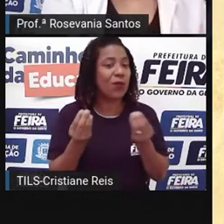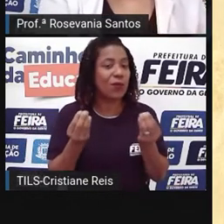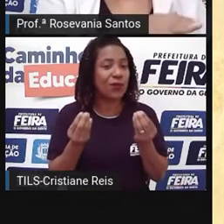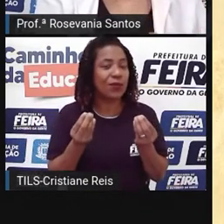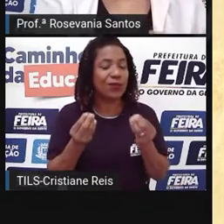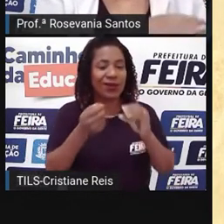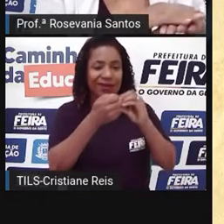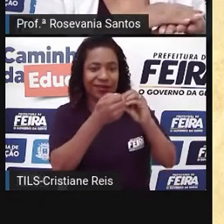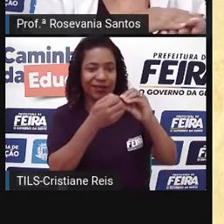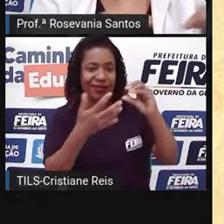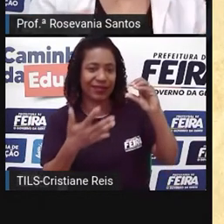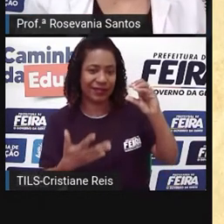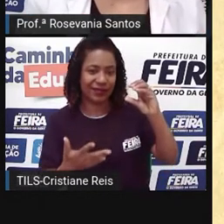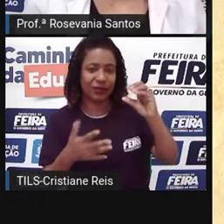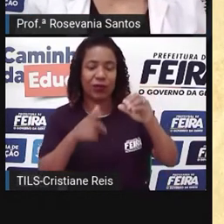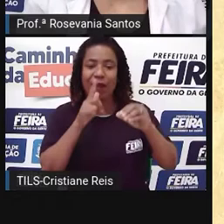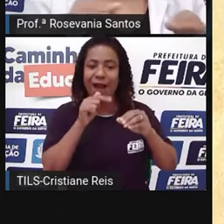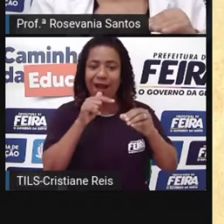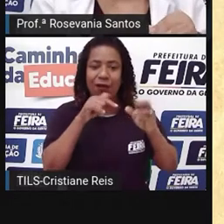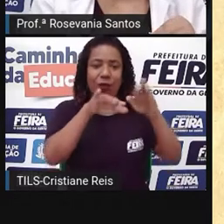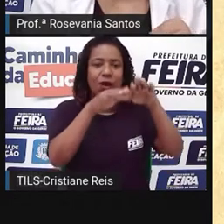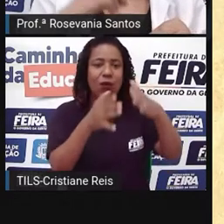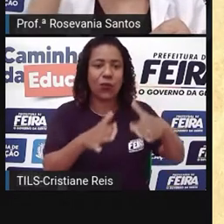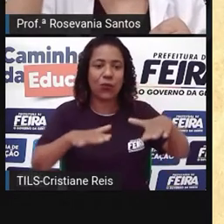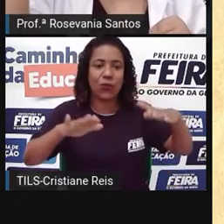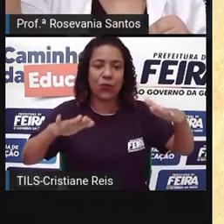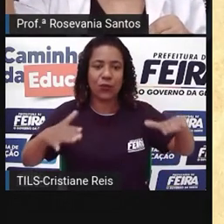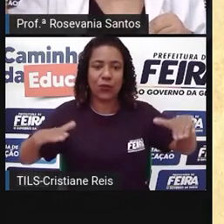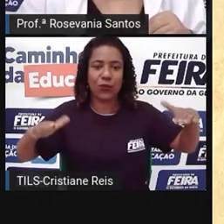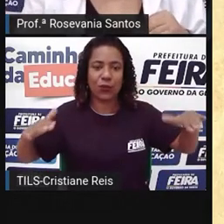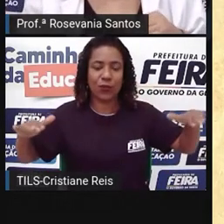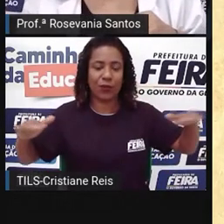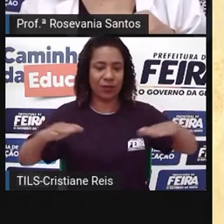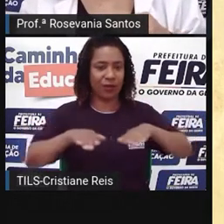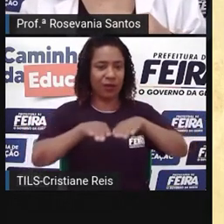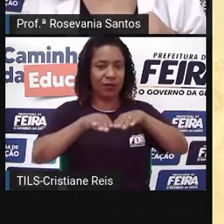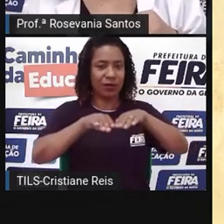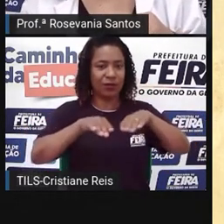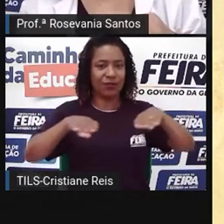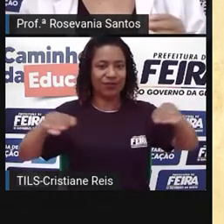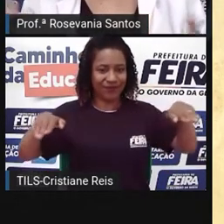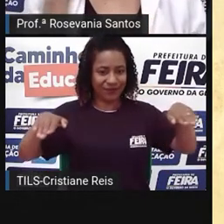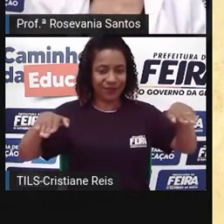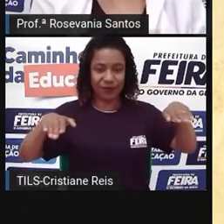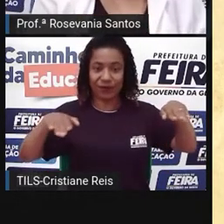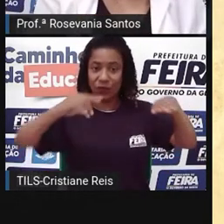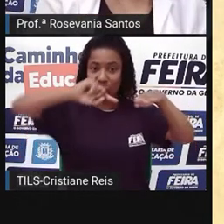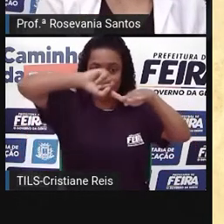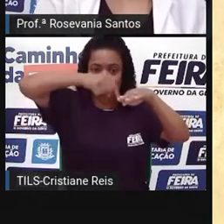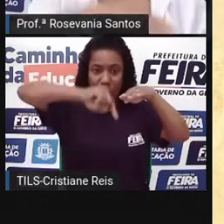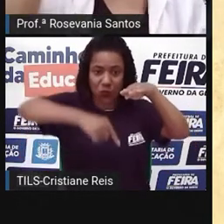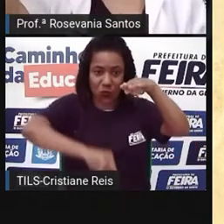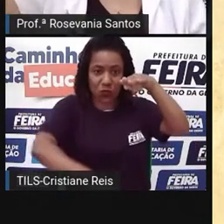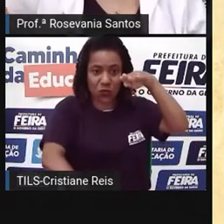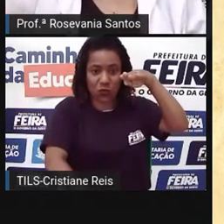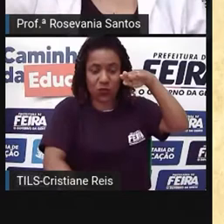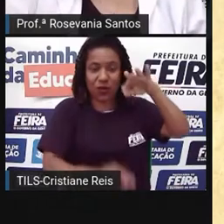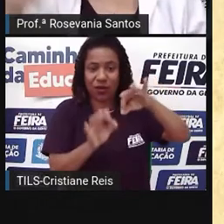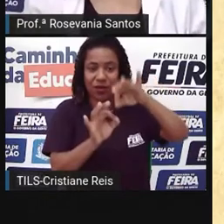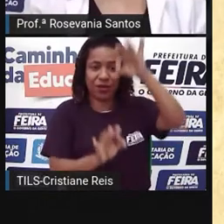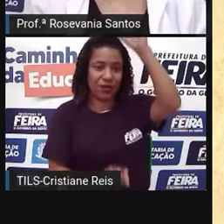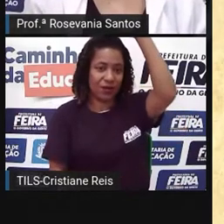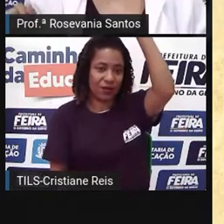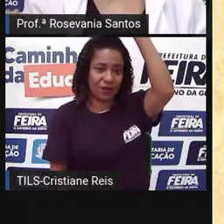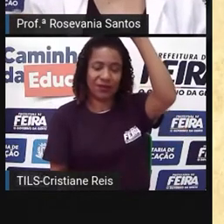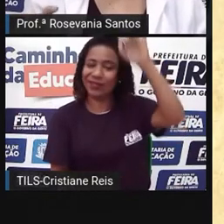um aspecto, no caso, no nível do mar. Então, eu vou contar a altura a partir do nível do mar, e não a altura da base para